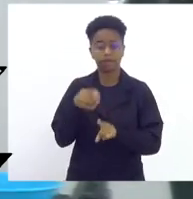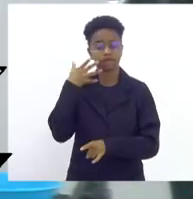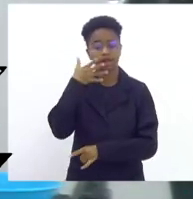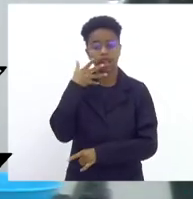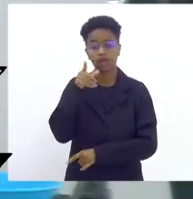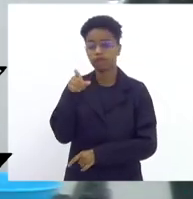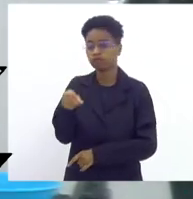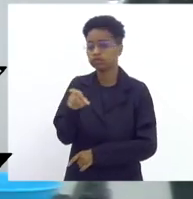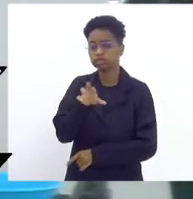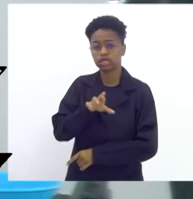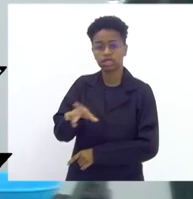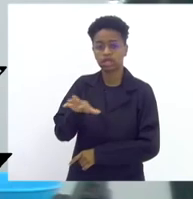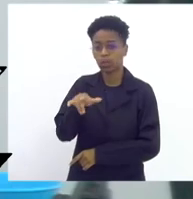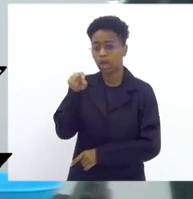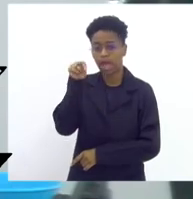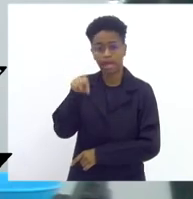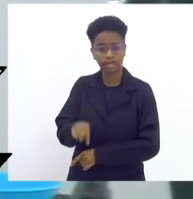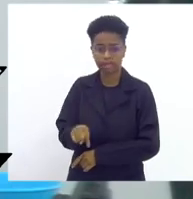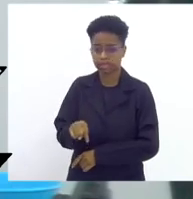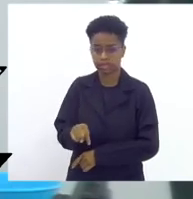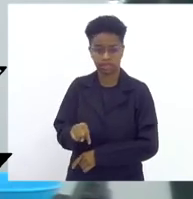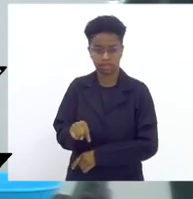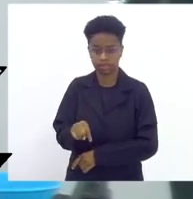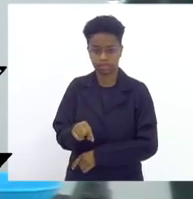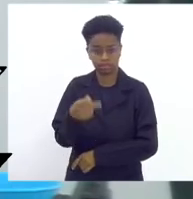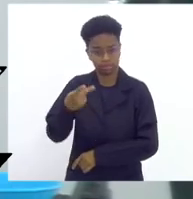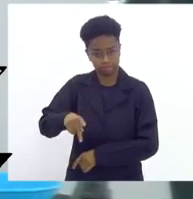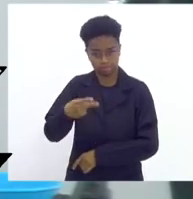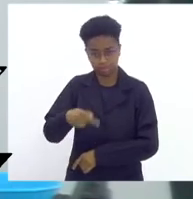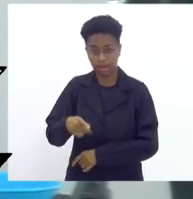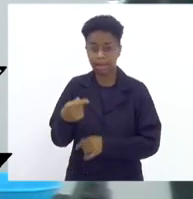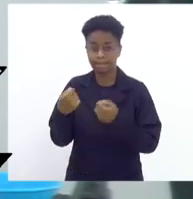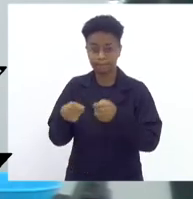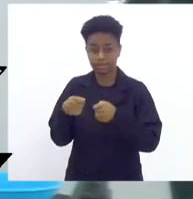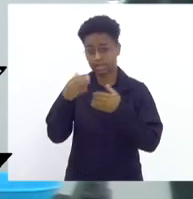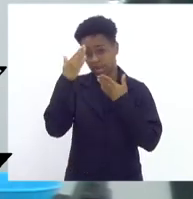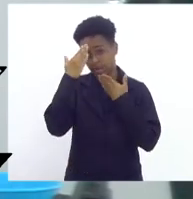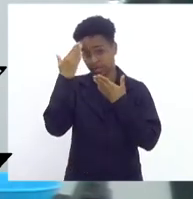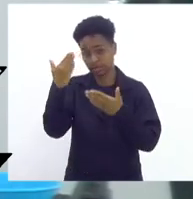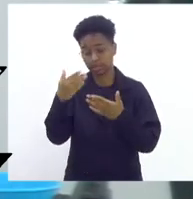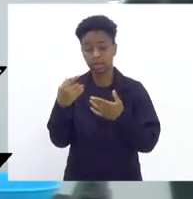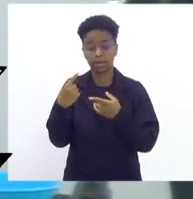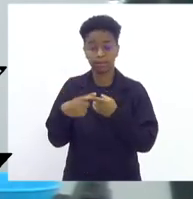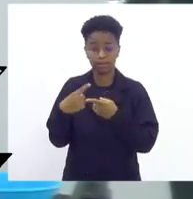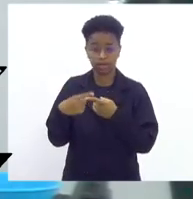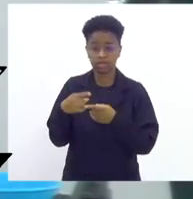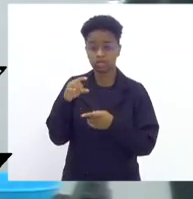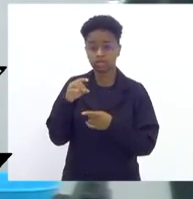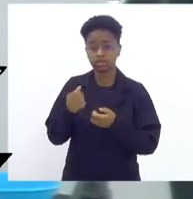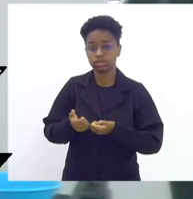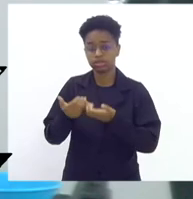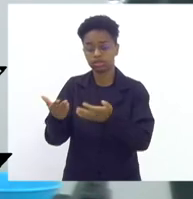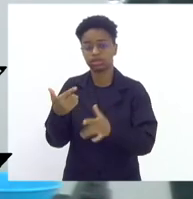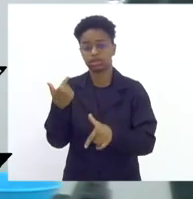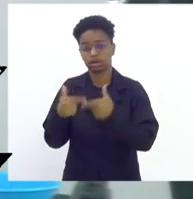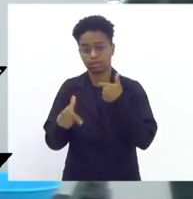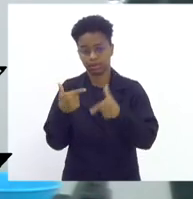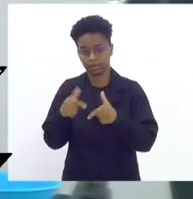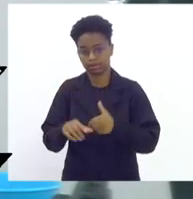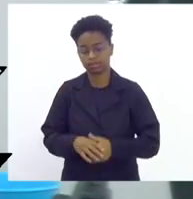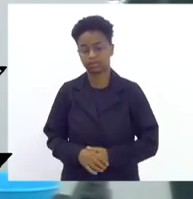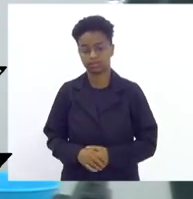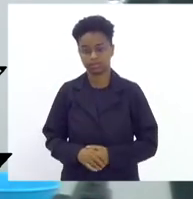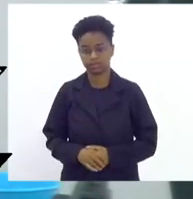Você não é daqui deveria ser grato está grato só por ter um emprego